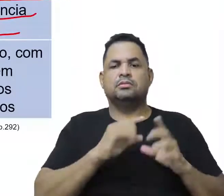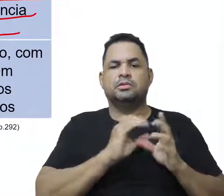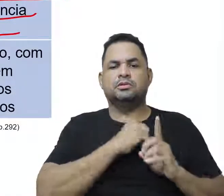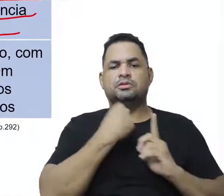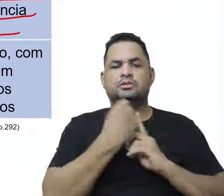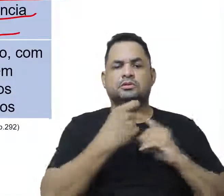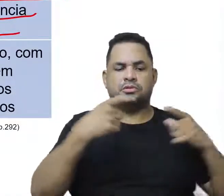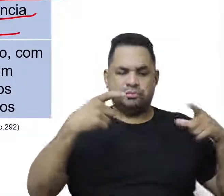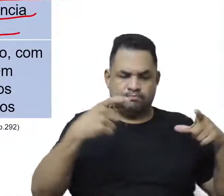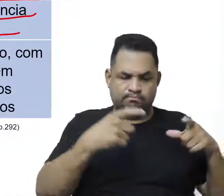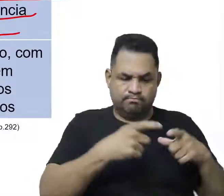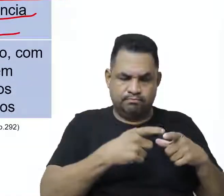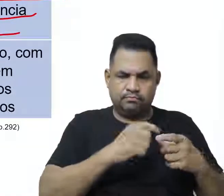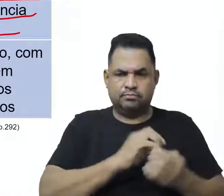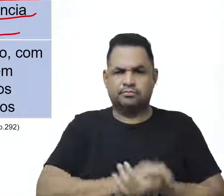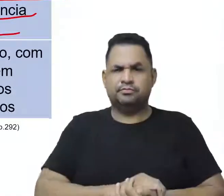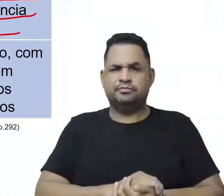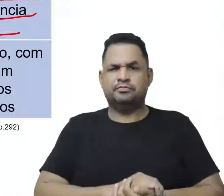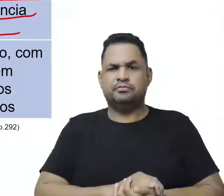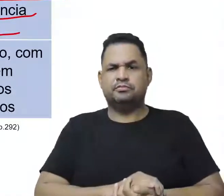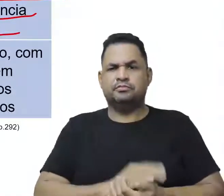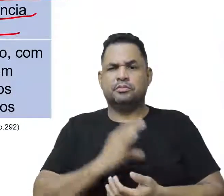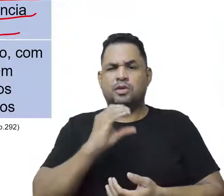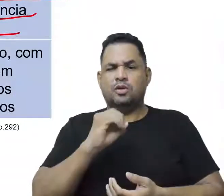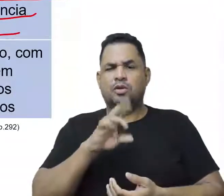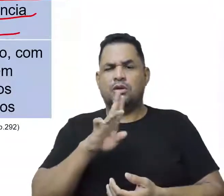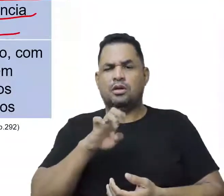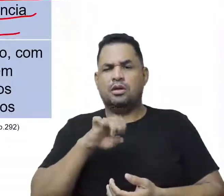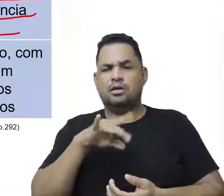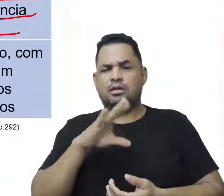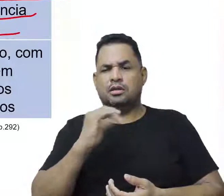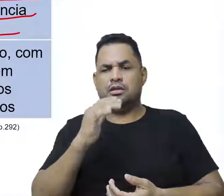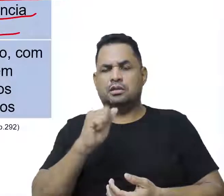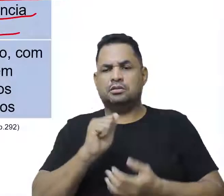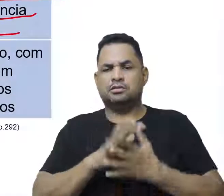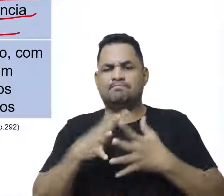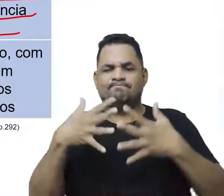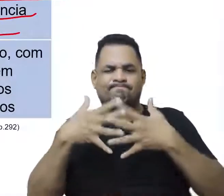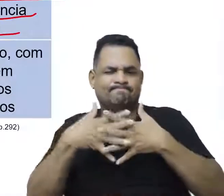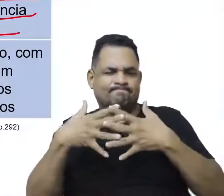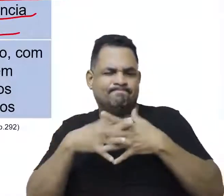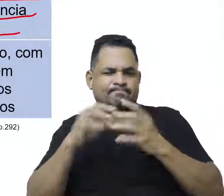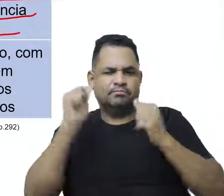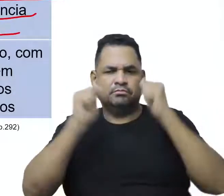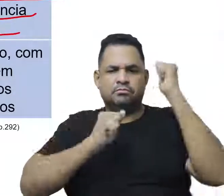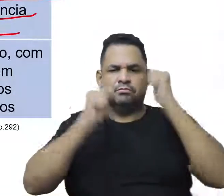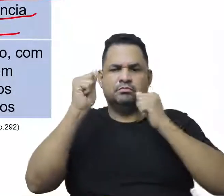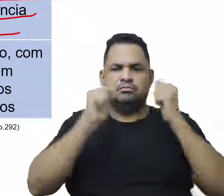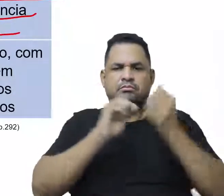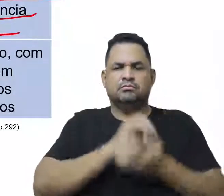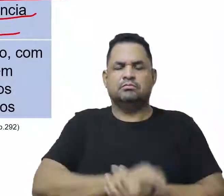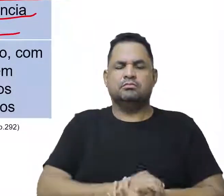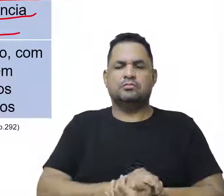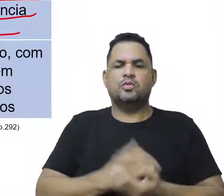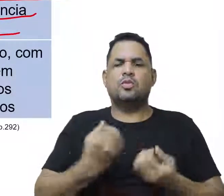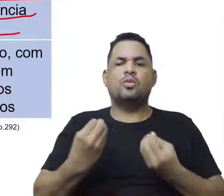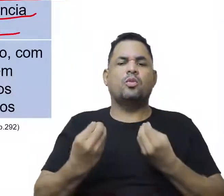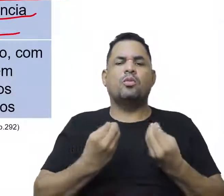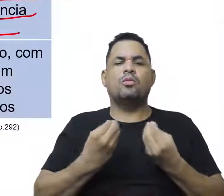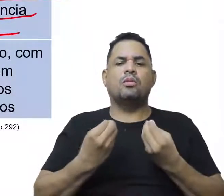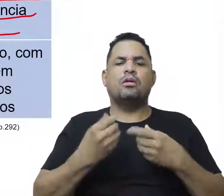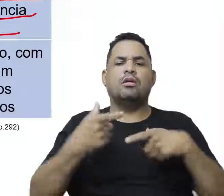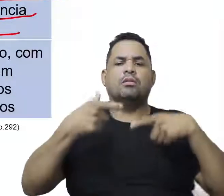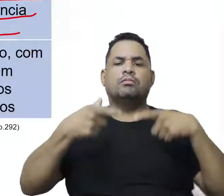menores né e na orgânica nas sociedades complexas mais industrializadas como que essa posição